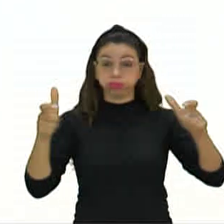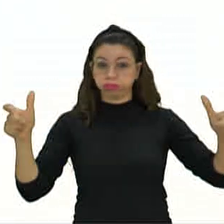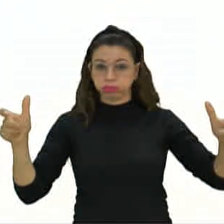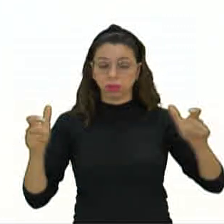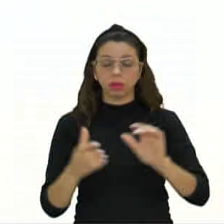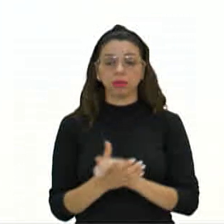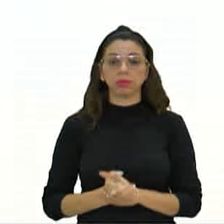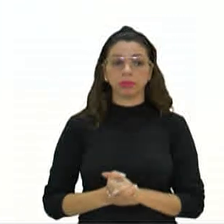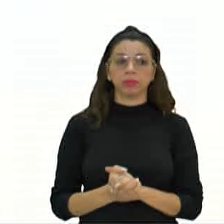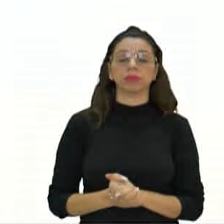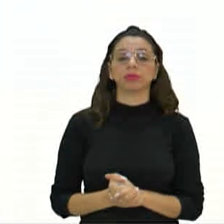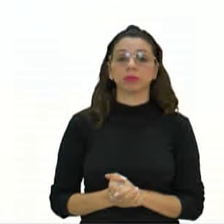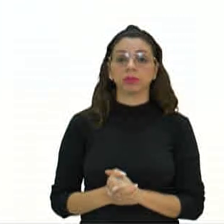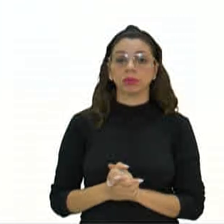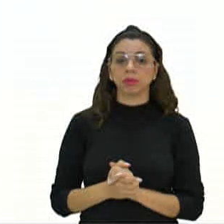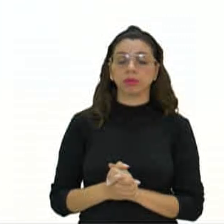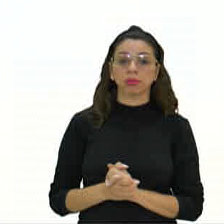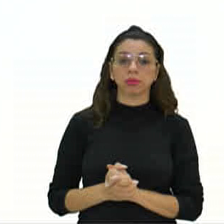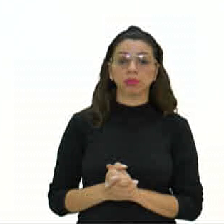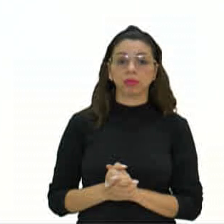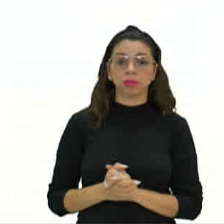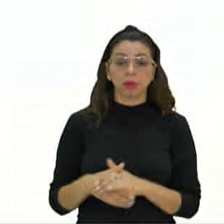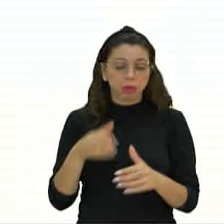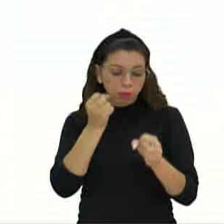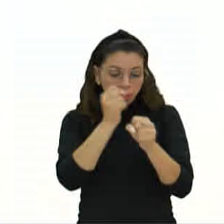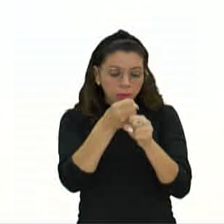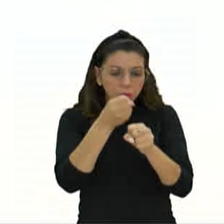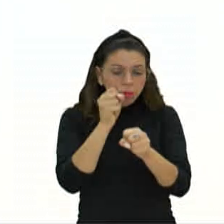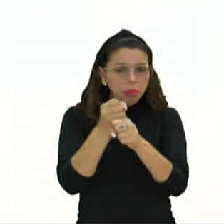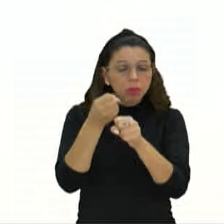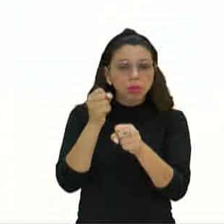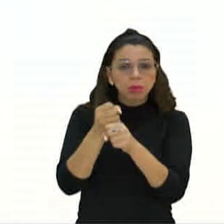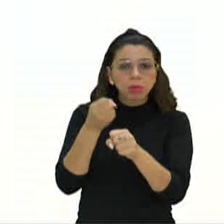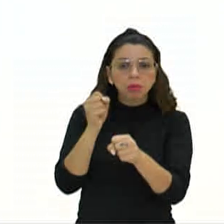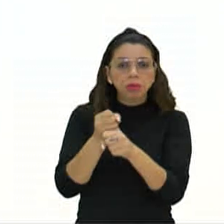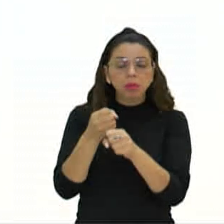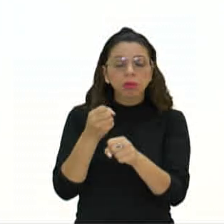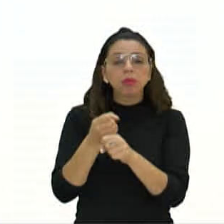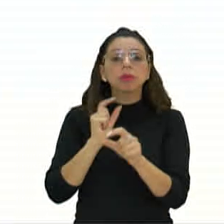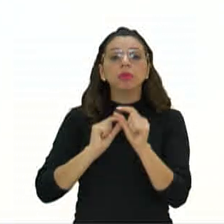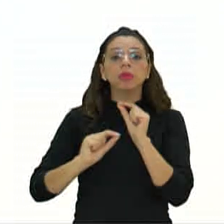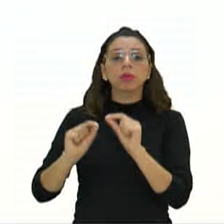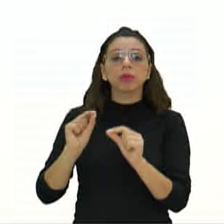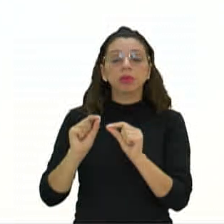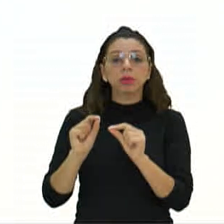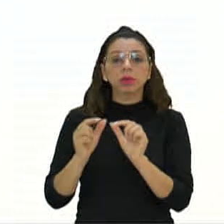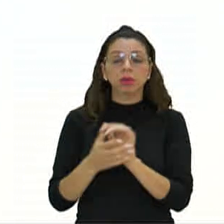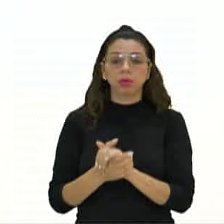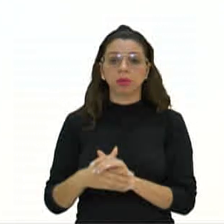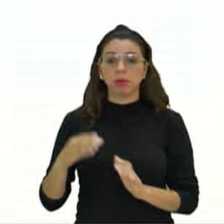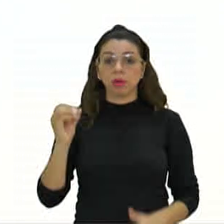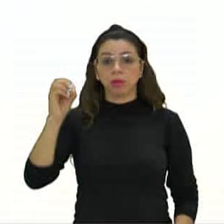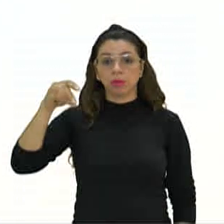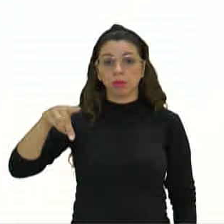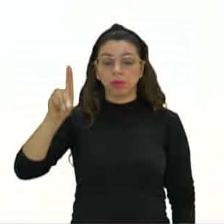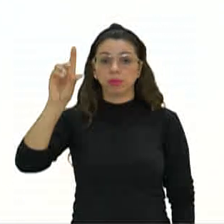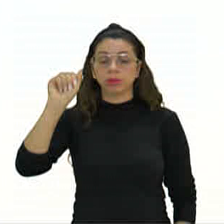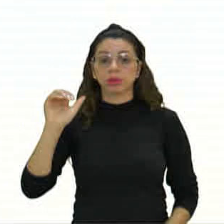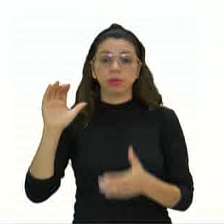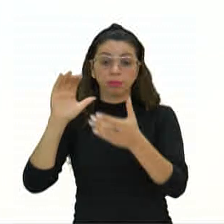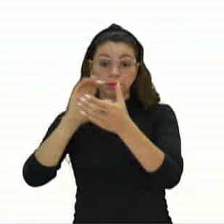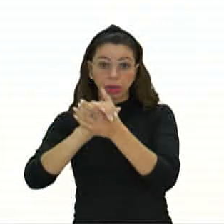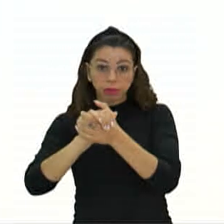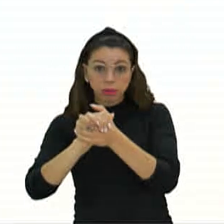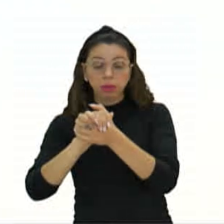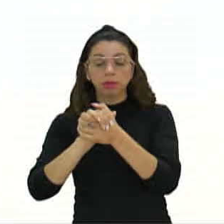husband. Essa construção foi encomendada pelo Conde du, que era marido da princesa